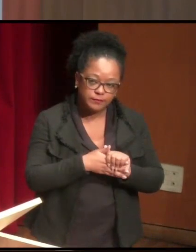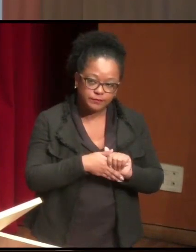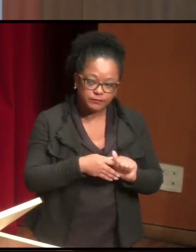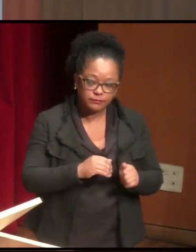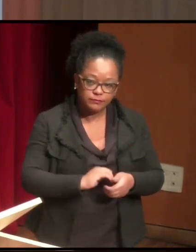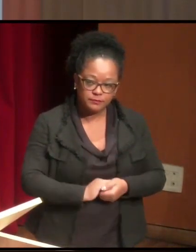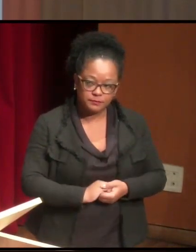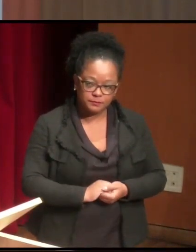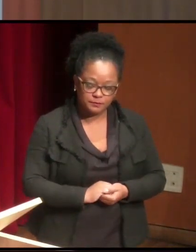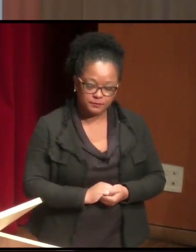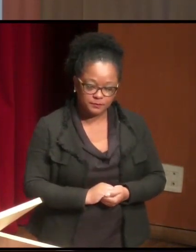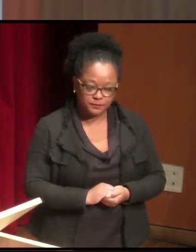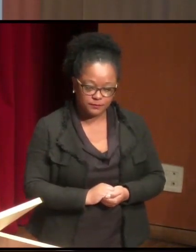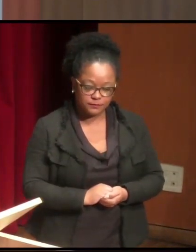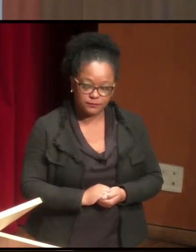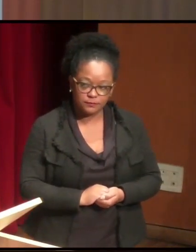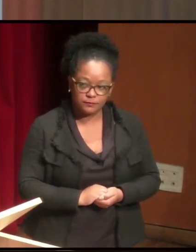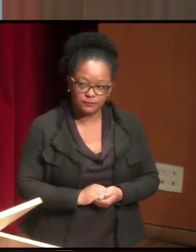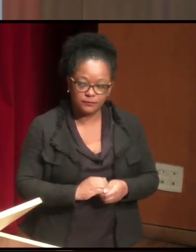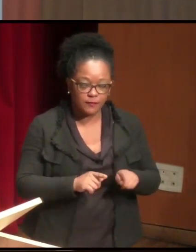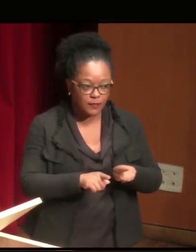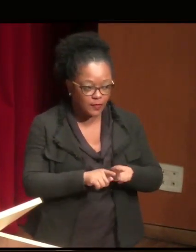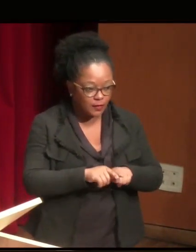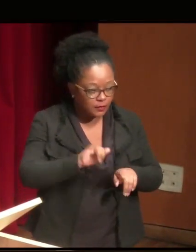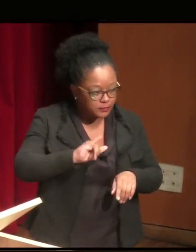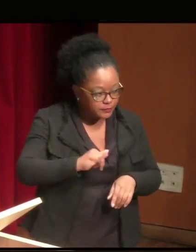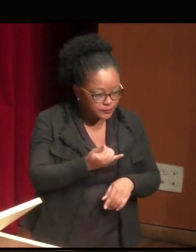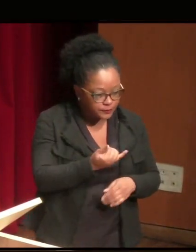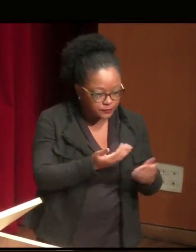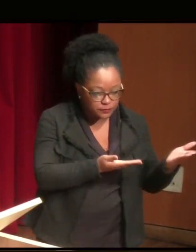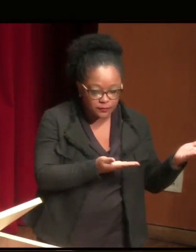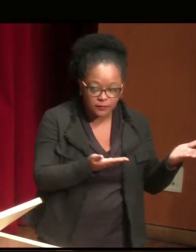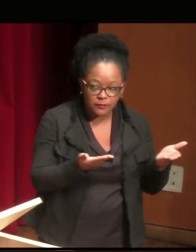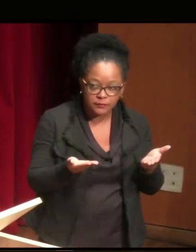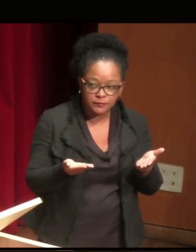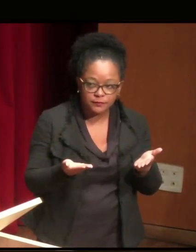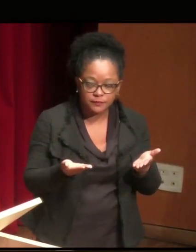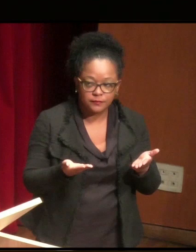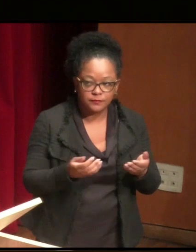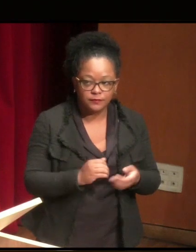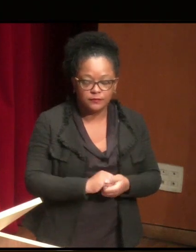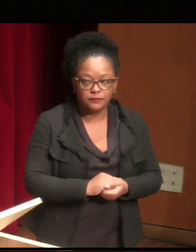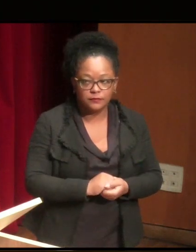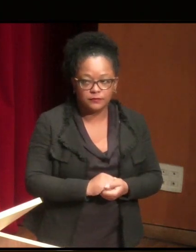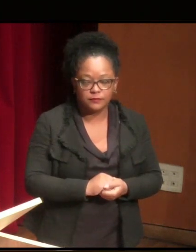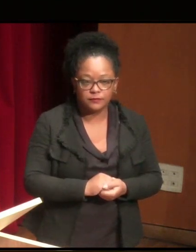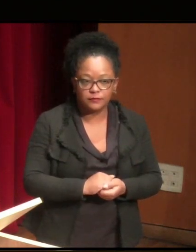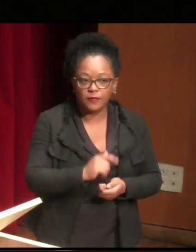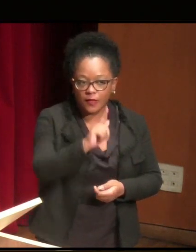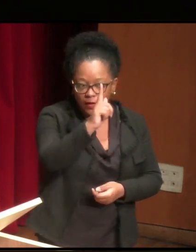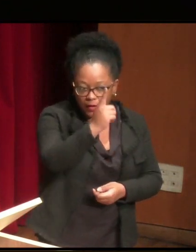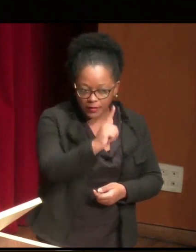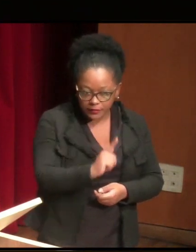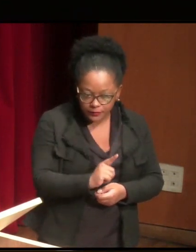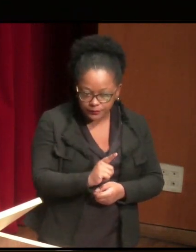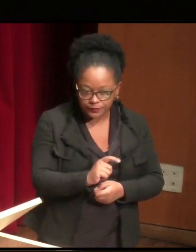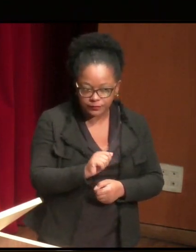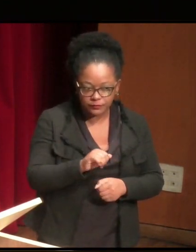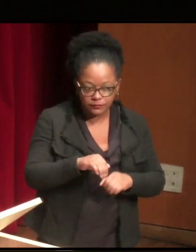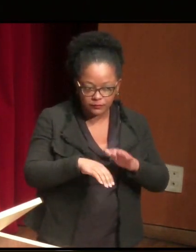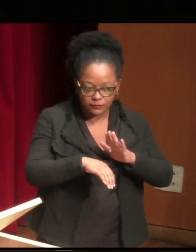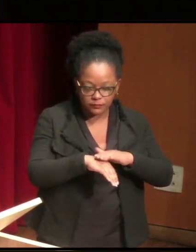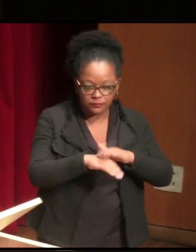Eu queria chamar também, já aproveitando para passar a palavra para ela, que é a nossa gerente de ação social da